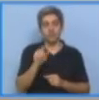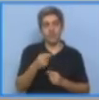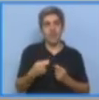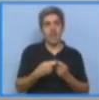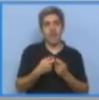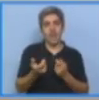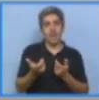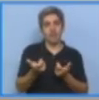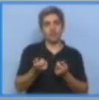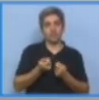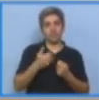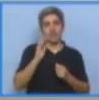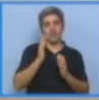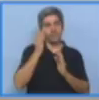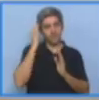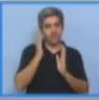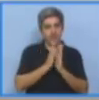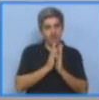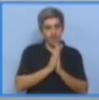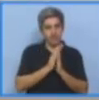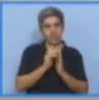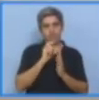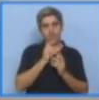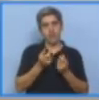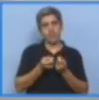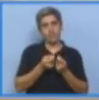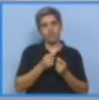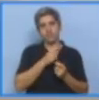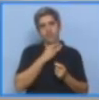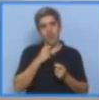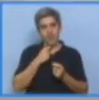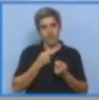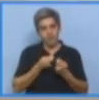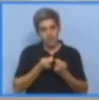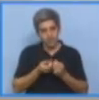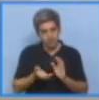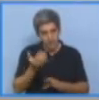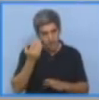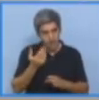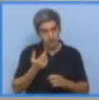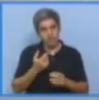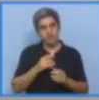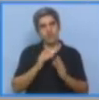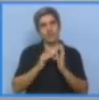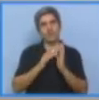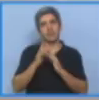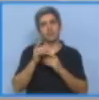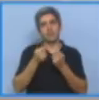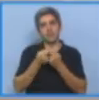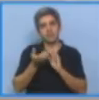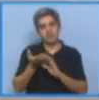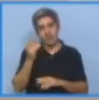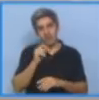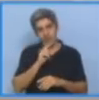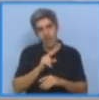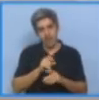aproximam, e ao aproximar-se da igreja, aproximam-se do padre, aproximam-se também de Cristo, e Cristo